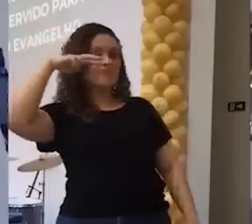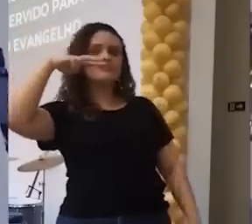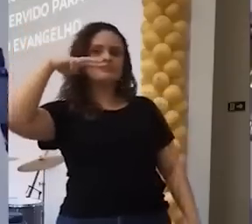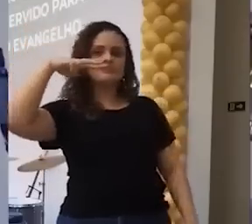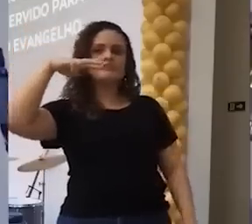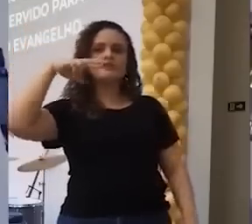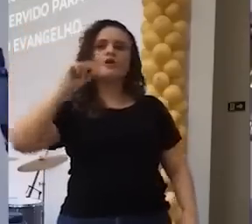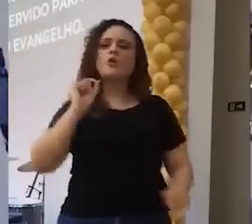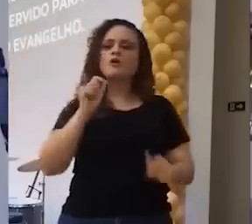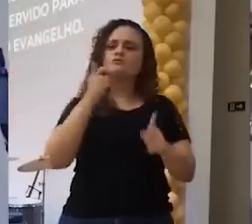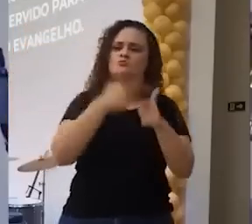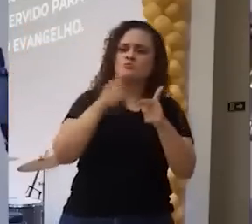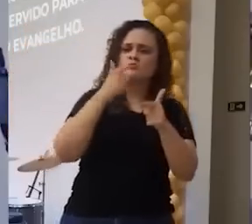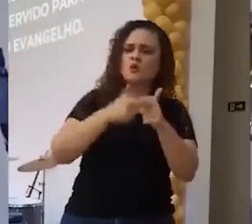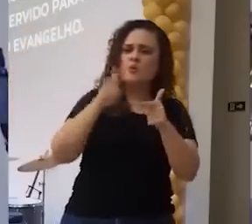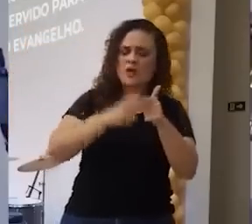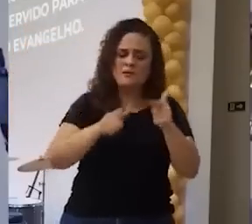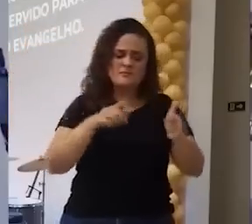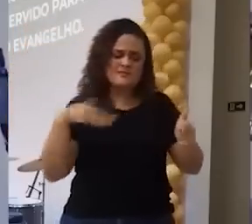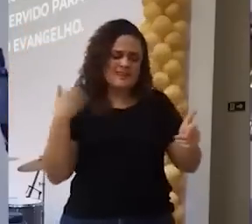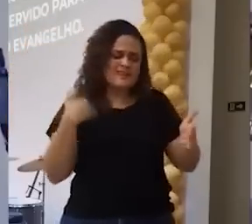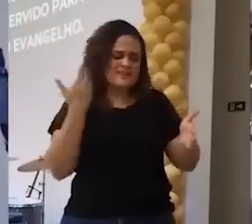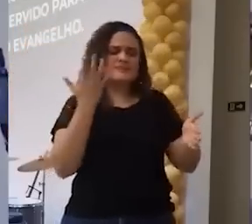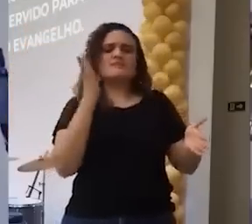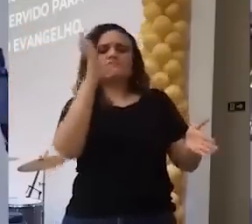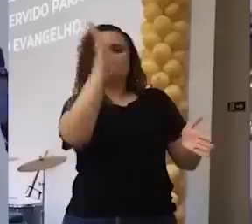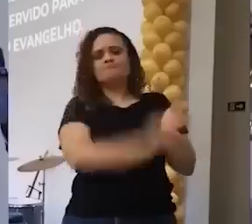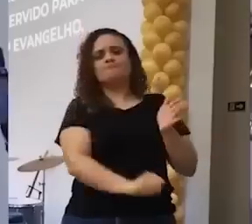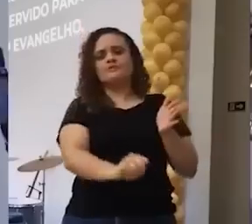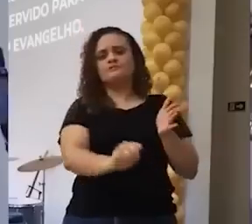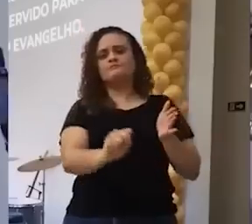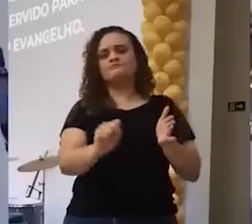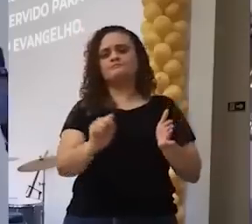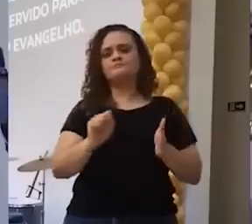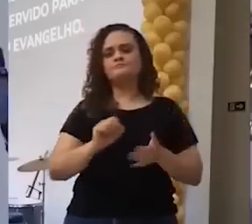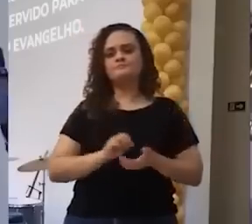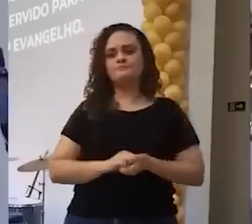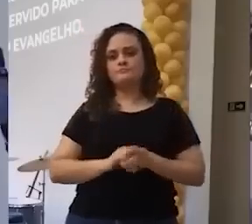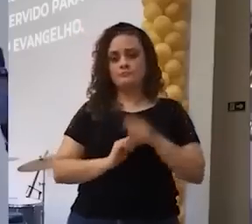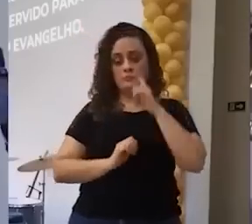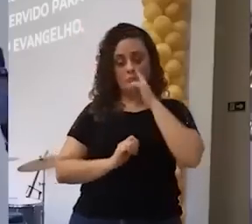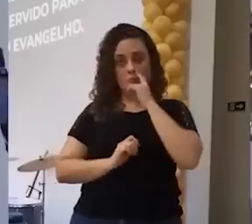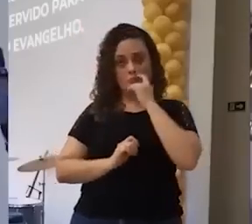não levem embora a sua alegria.